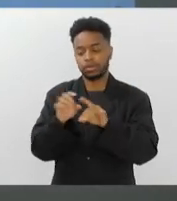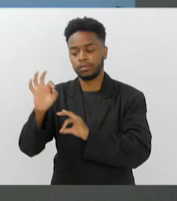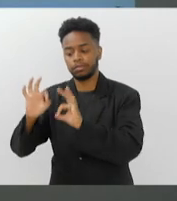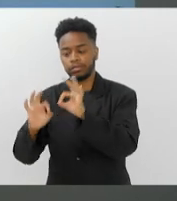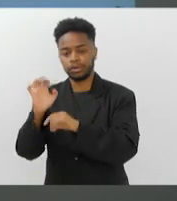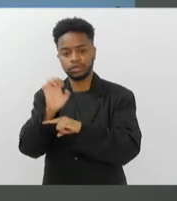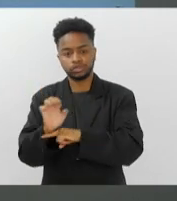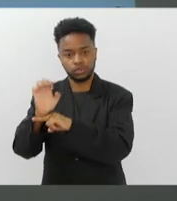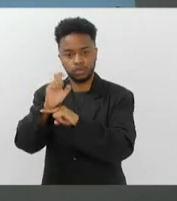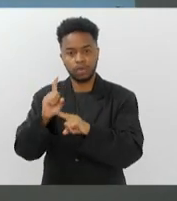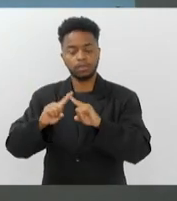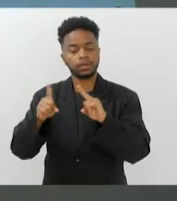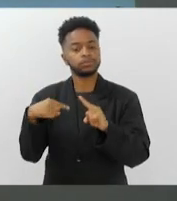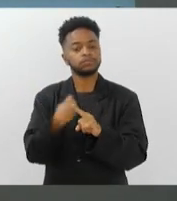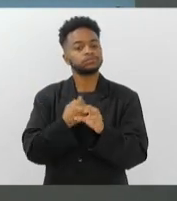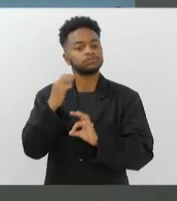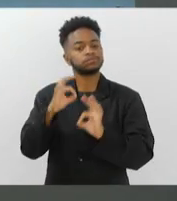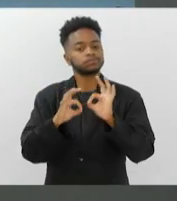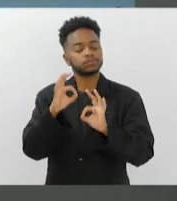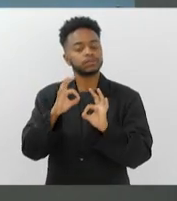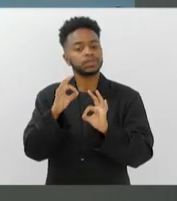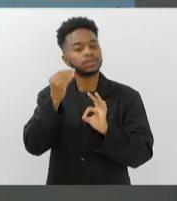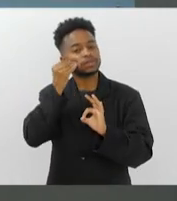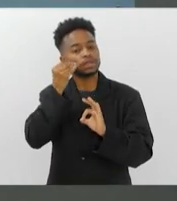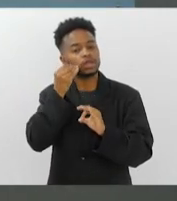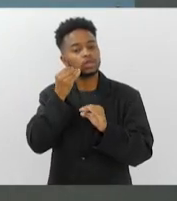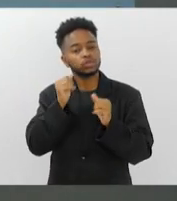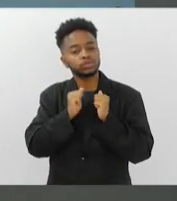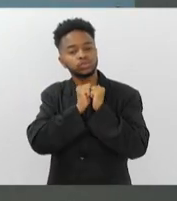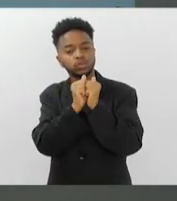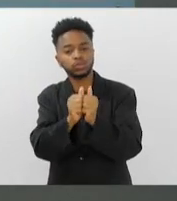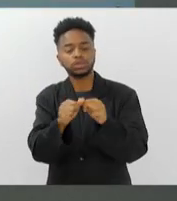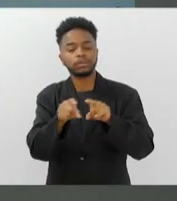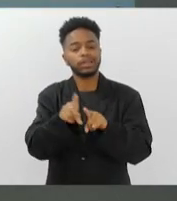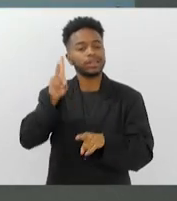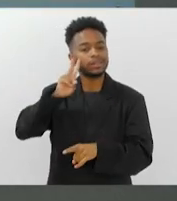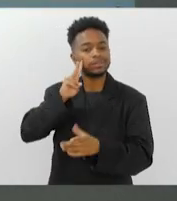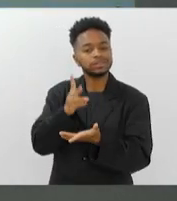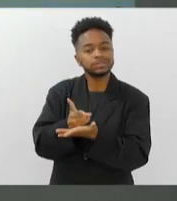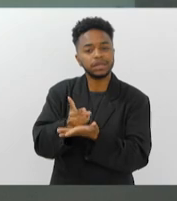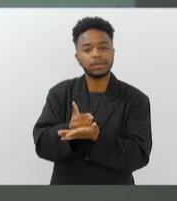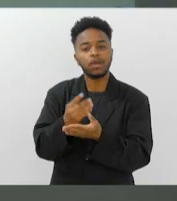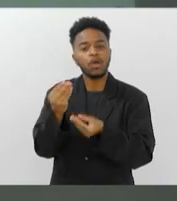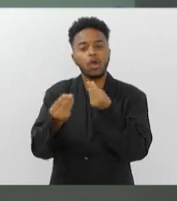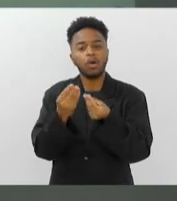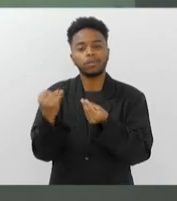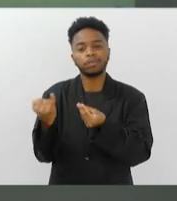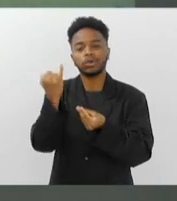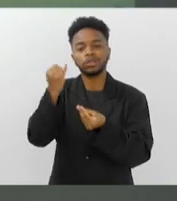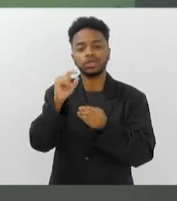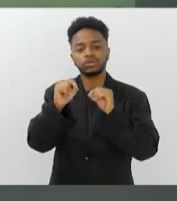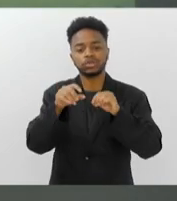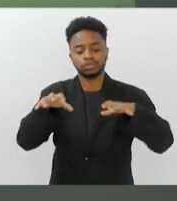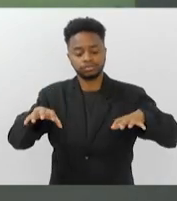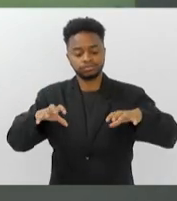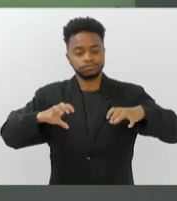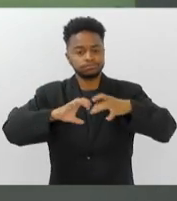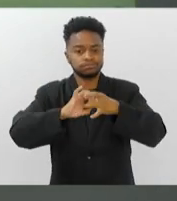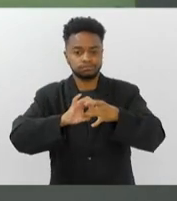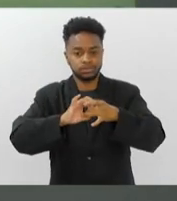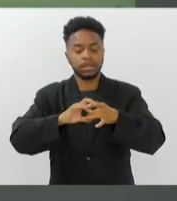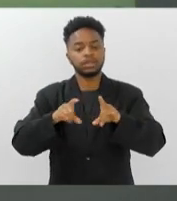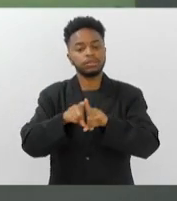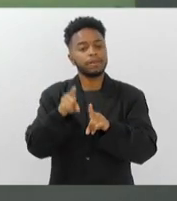caminhando junto e lembrando o tempo todo como é importante a intersetorialidade pensando no SUS no